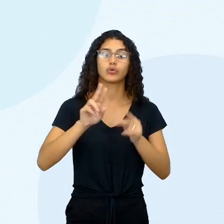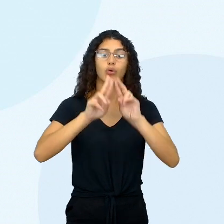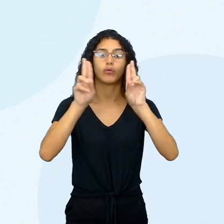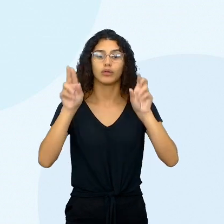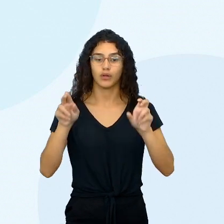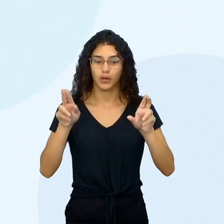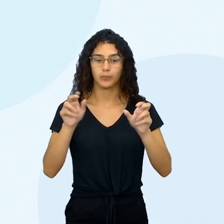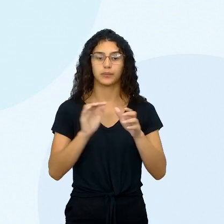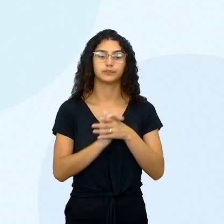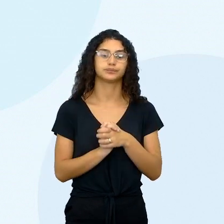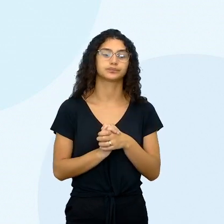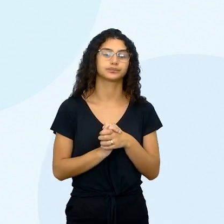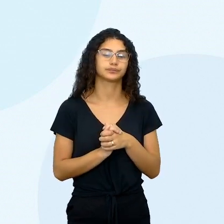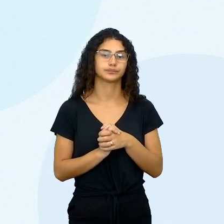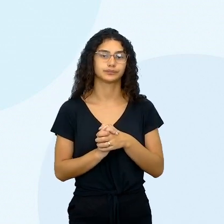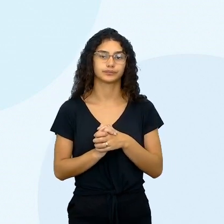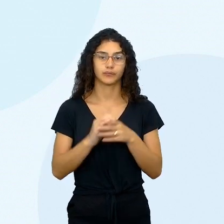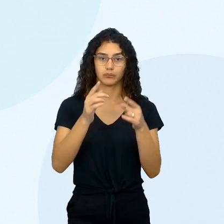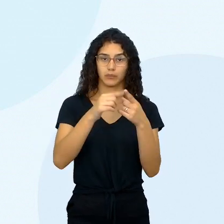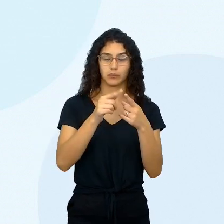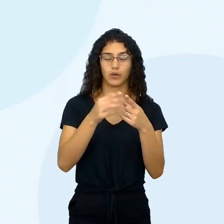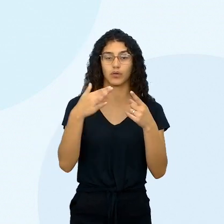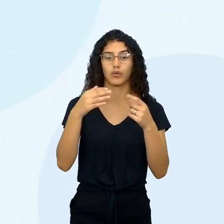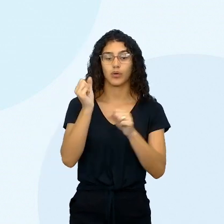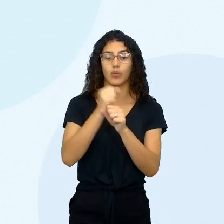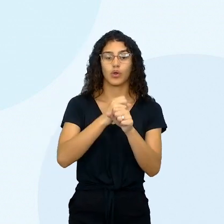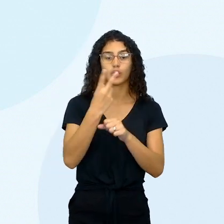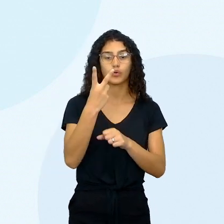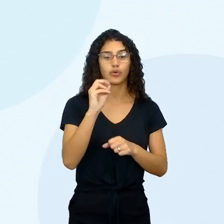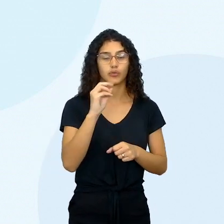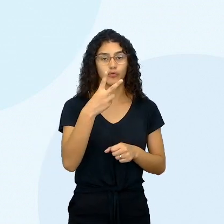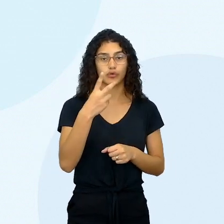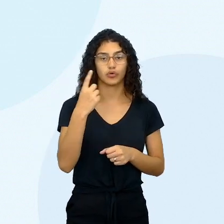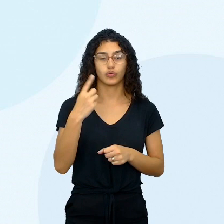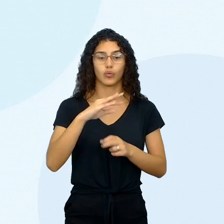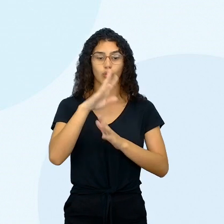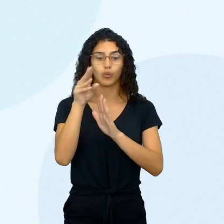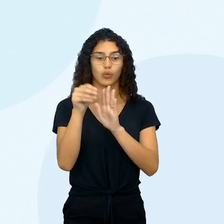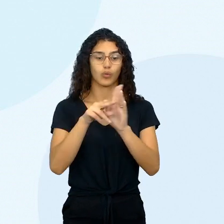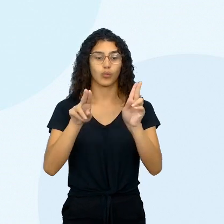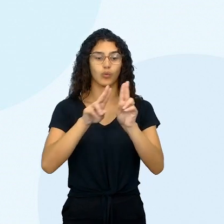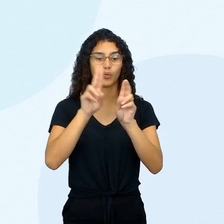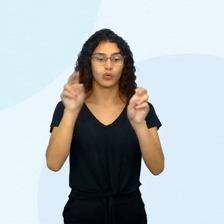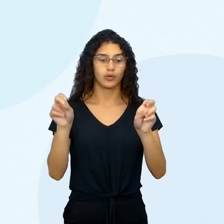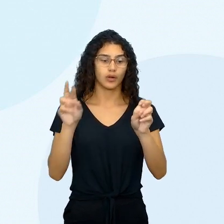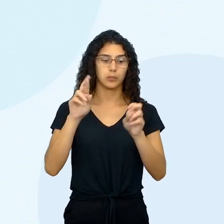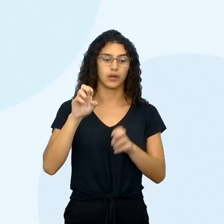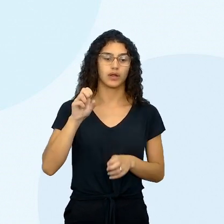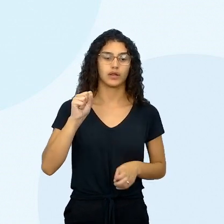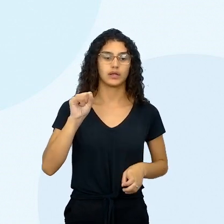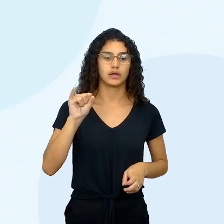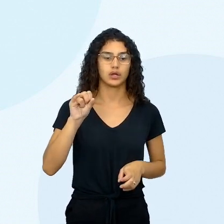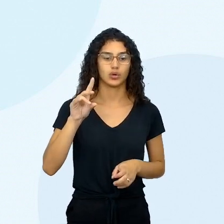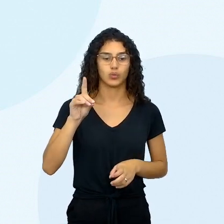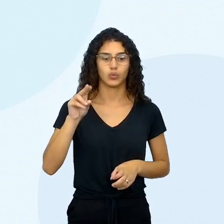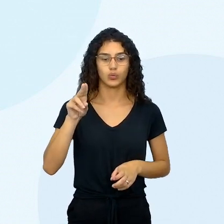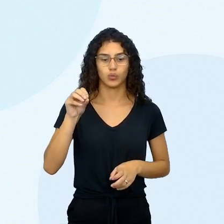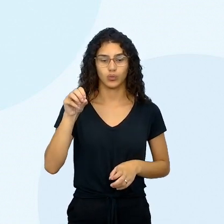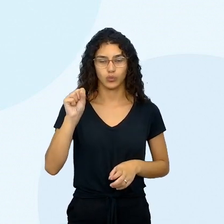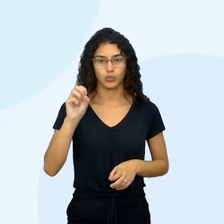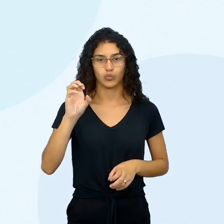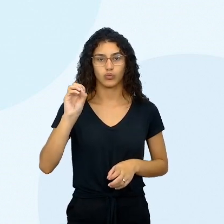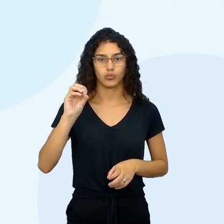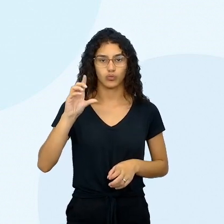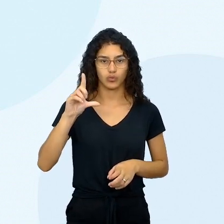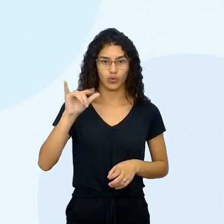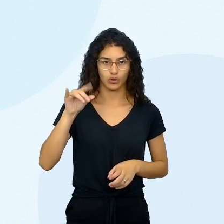temática da conservação da biodiversidade, em 2021 a gente integrou a temática de resíduos sólidos, e agora, em